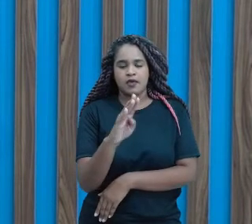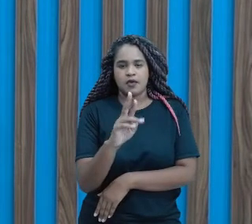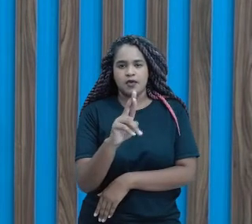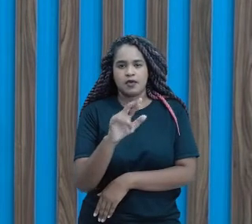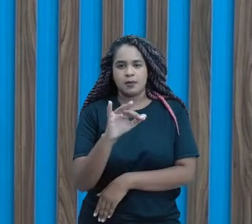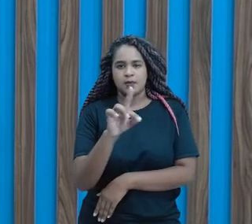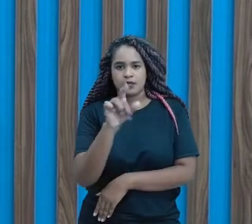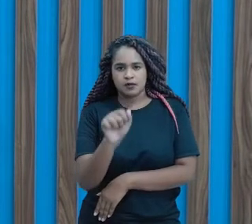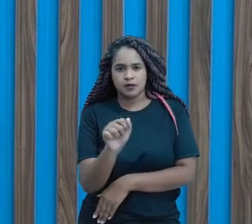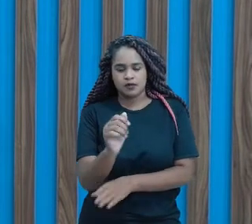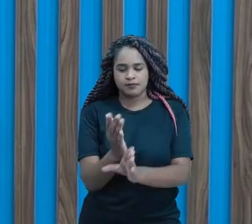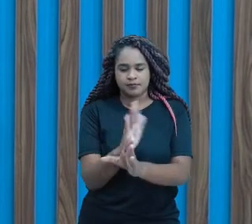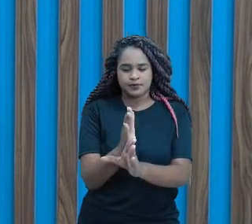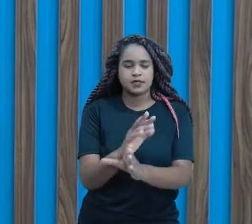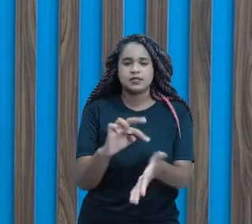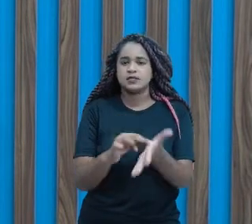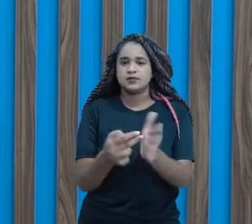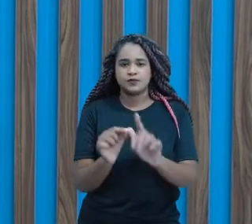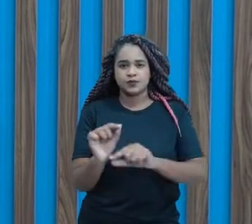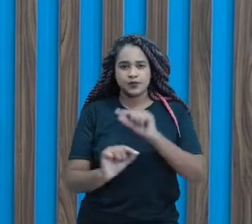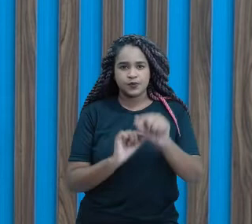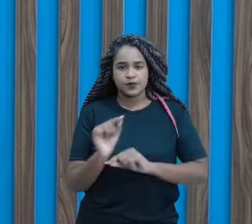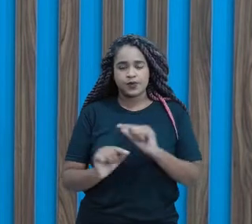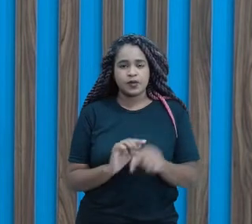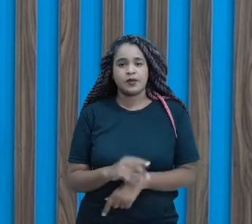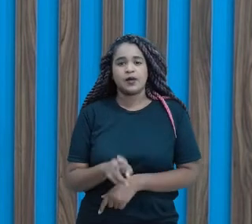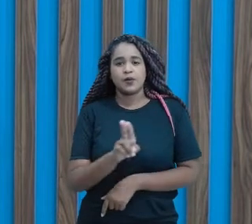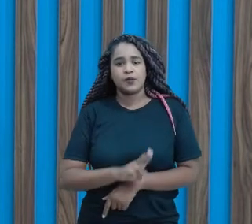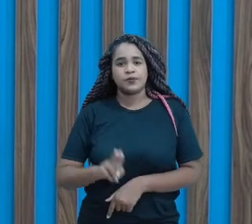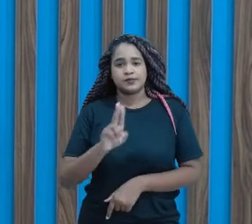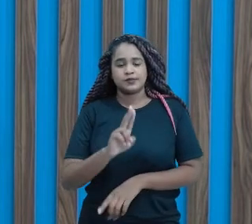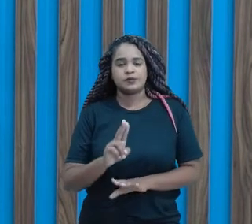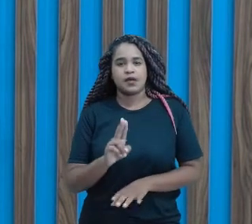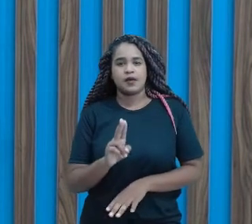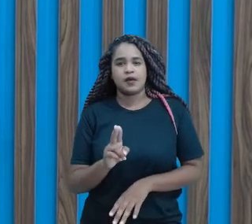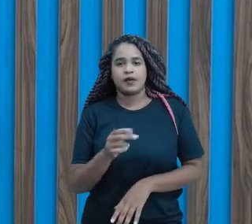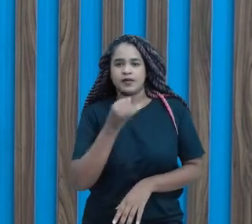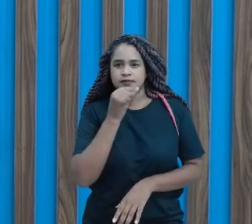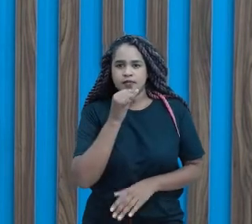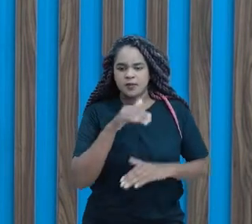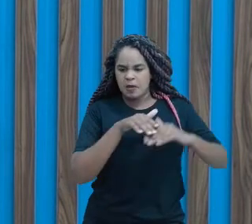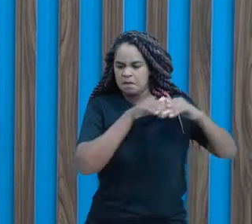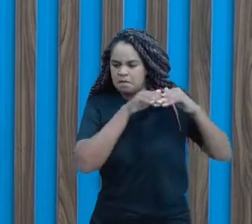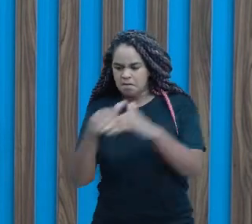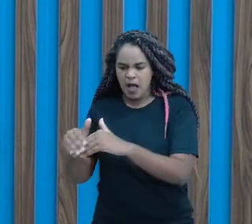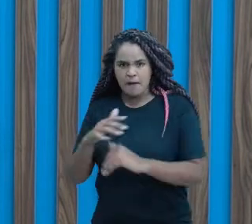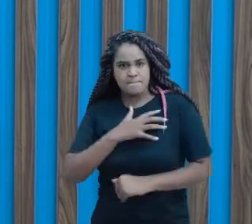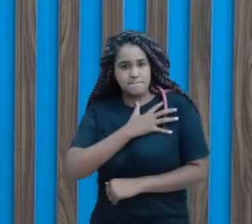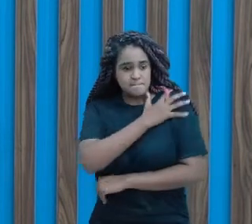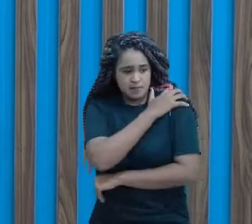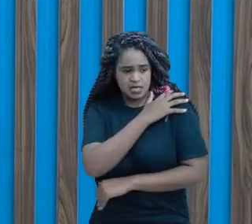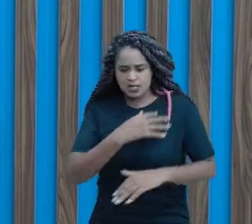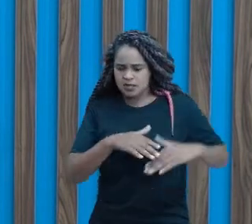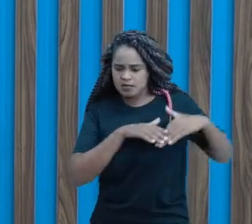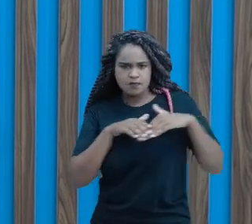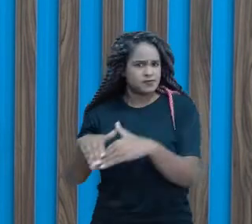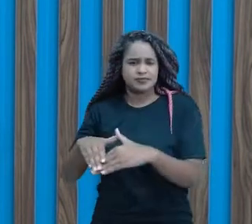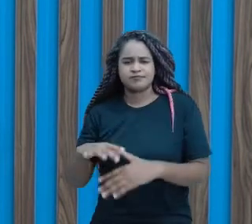guerra que usa armas não convencionais, né? Então você não vai ter mais invasões militares. Tenta